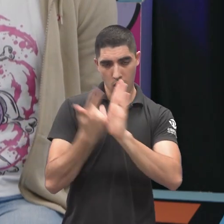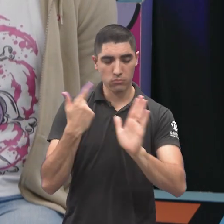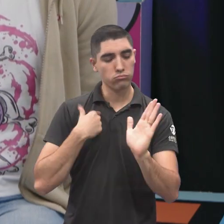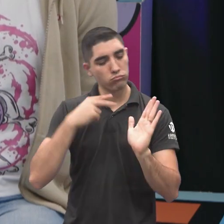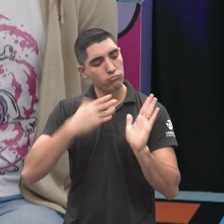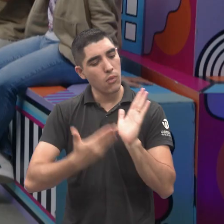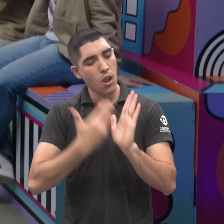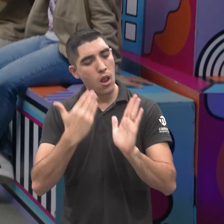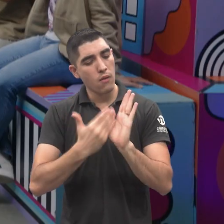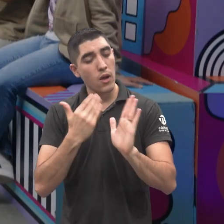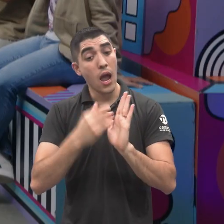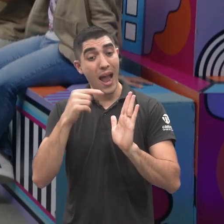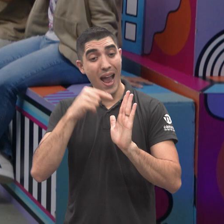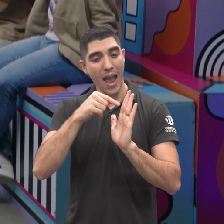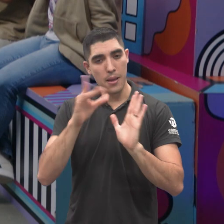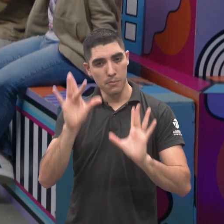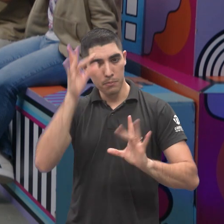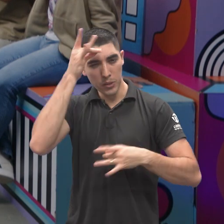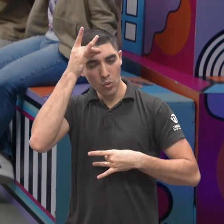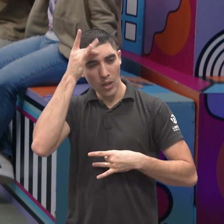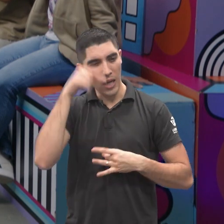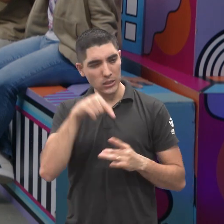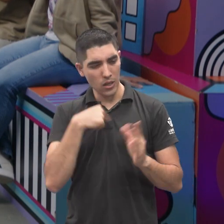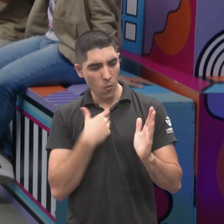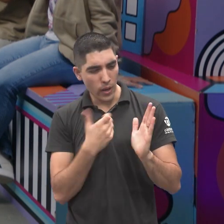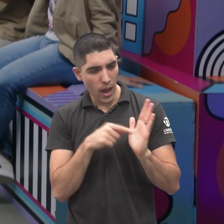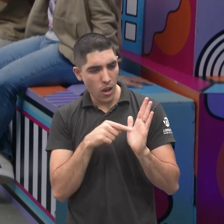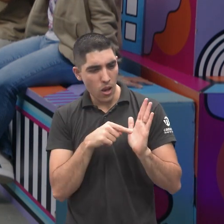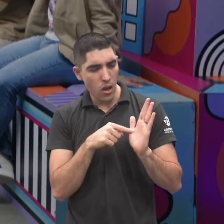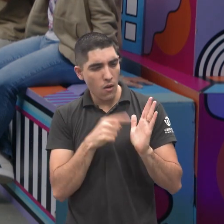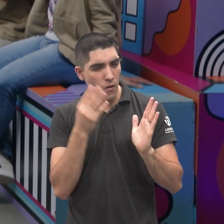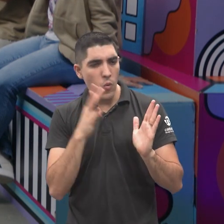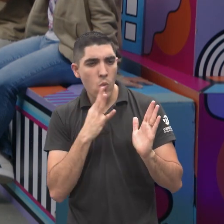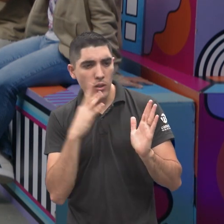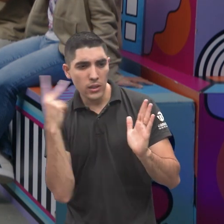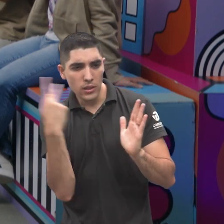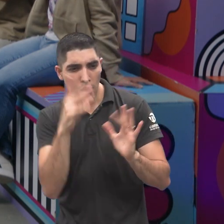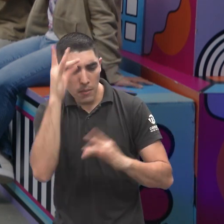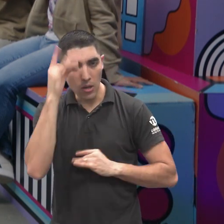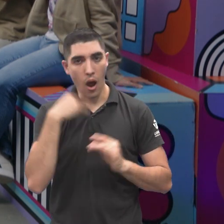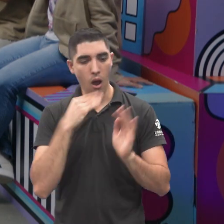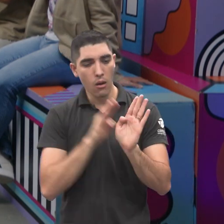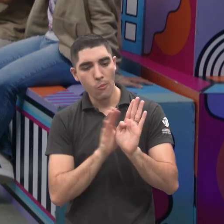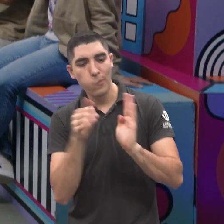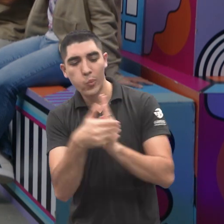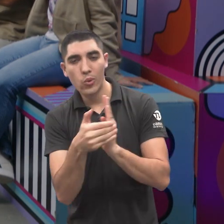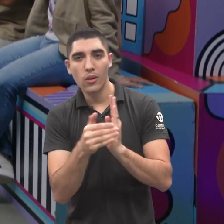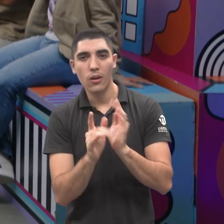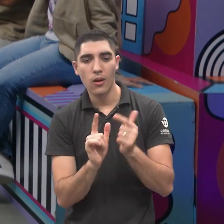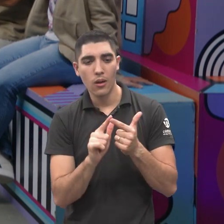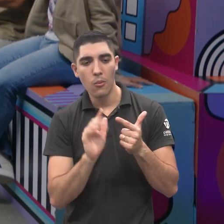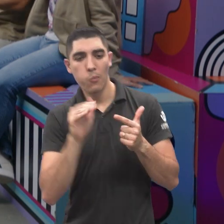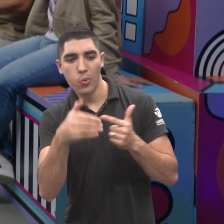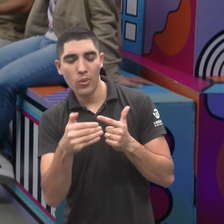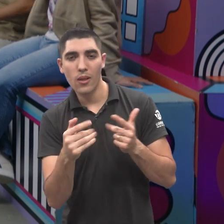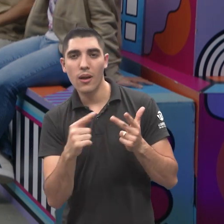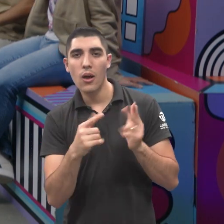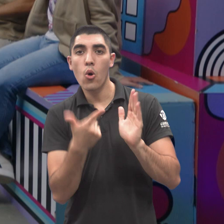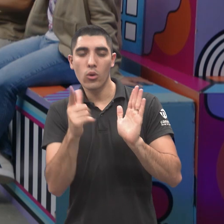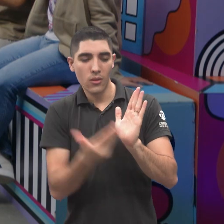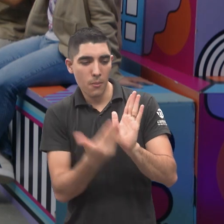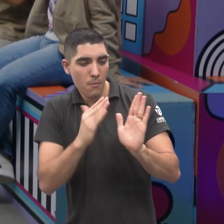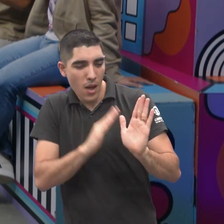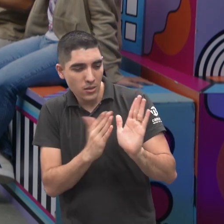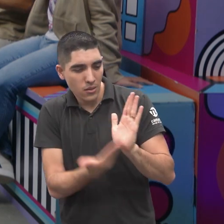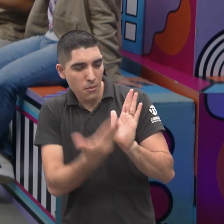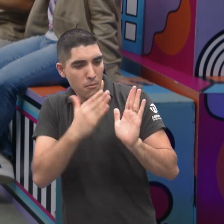daquele personagem. Se você quer que o personagem faça atitude X, você pula para a página tal. Se você quer Y, pula para outra página. Hoje em dia a gente